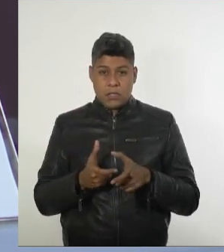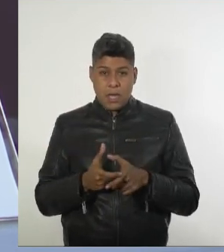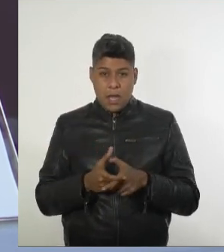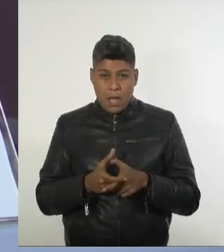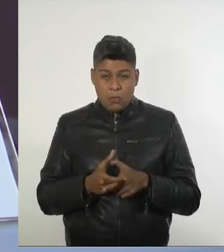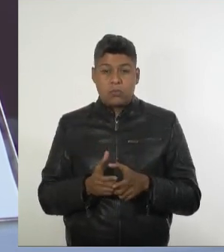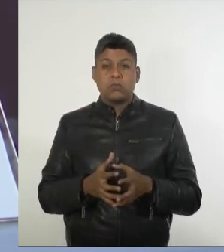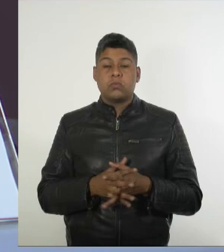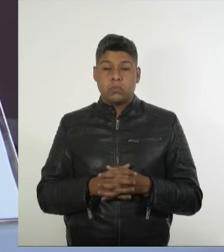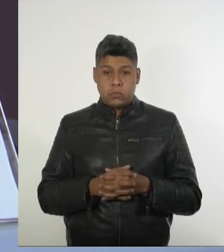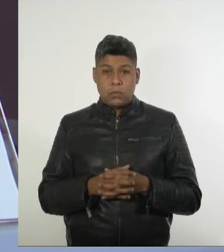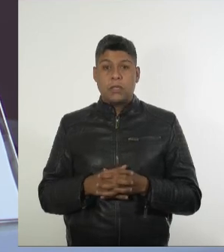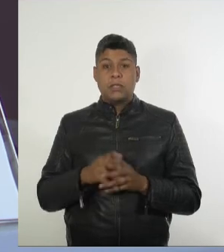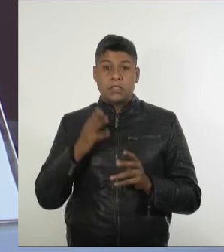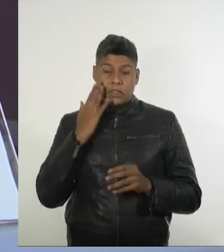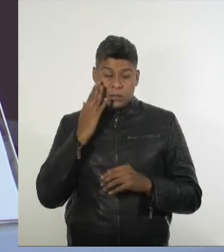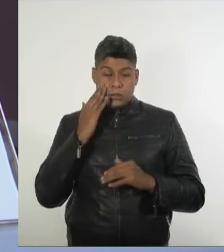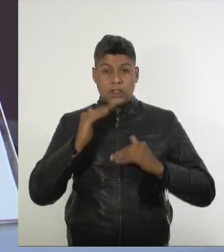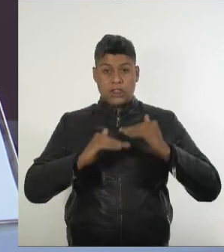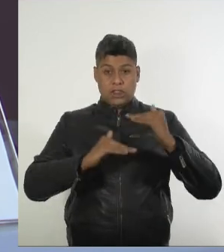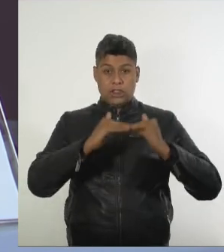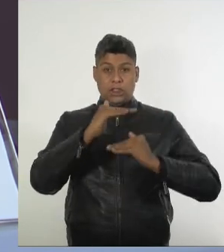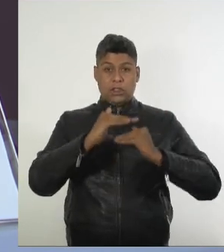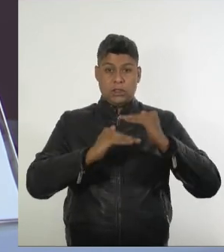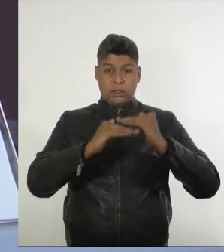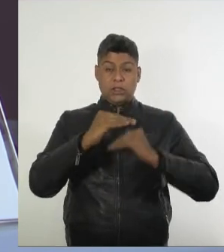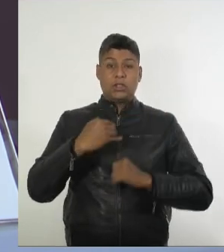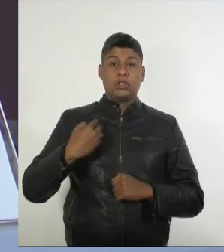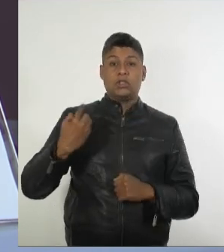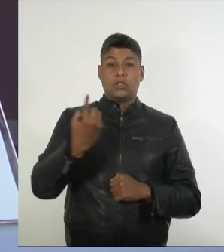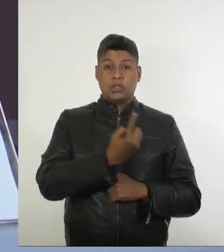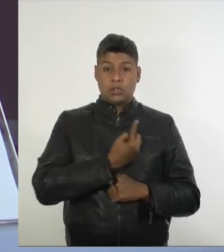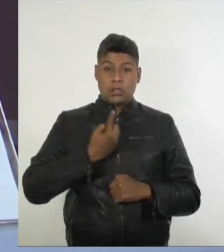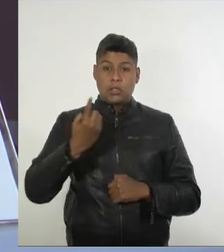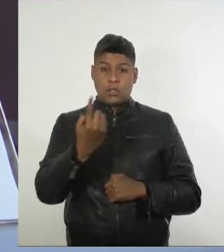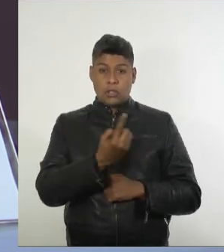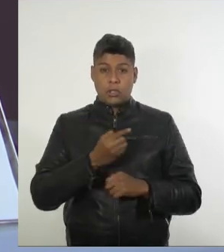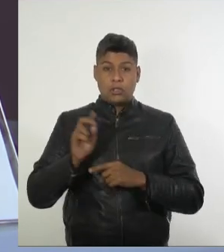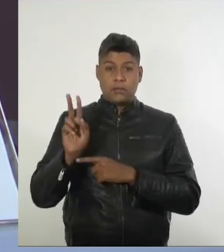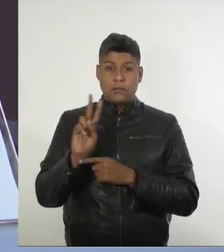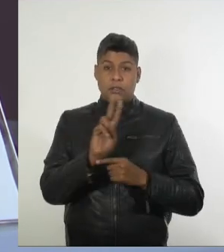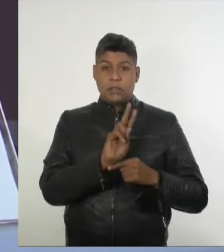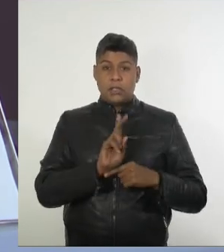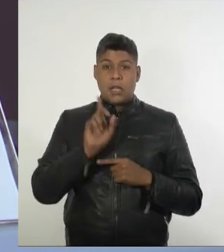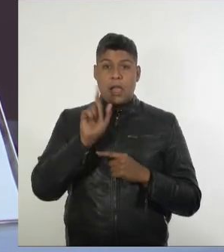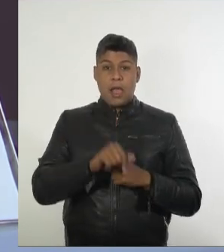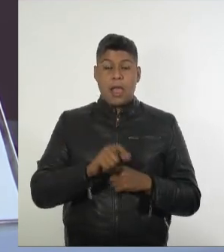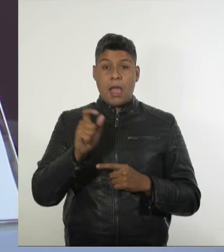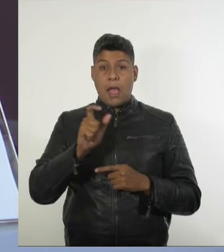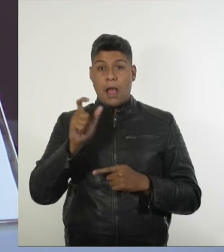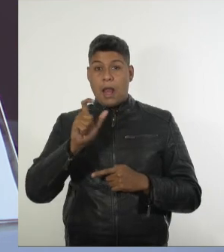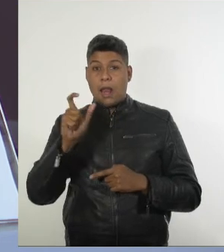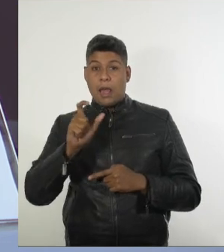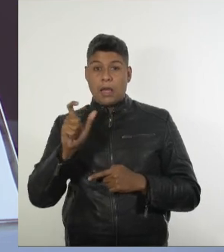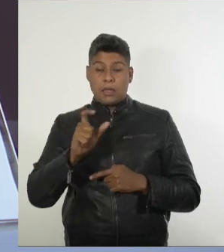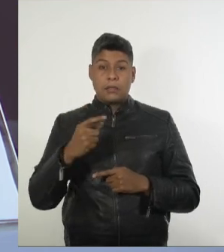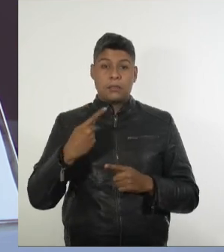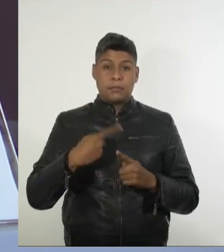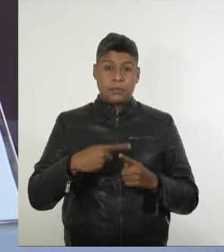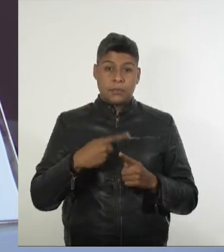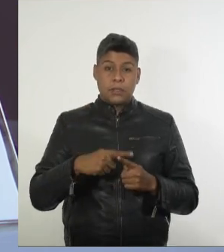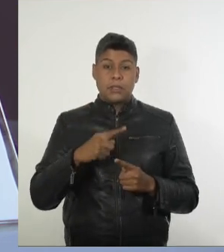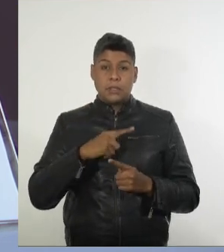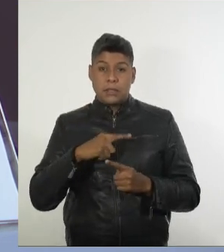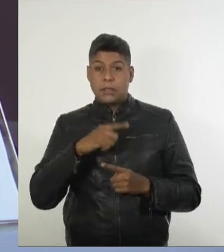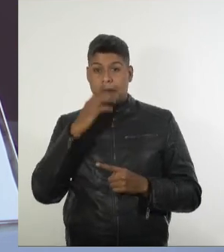casos notificados, né? E uma estabilidade. Para nós, na vigilância epidemiológica, isso já é um sinal de alerta, né? Principalmente frente à